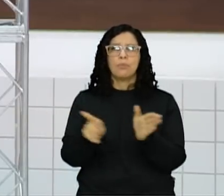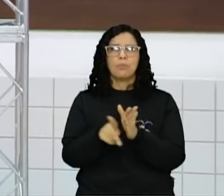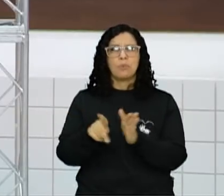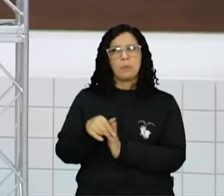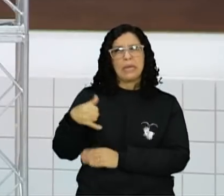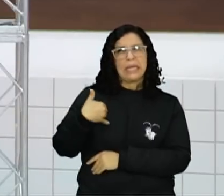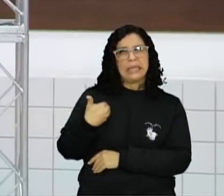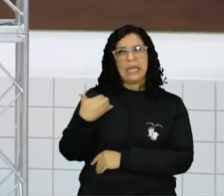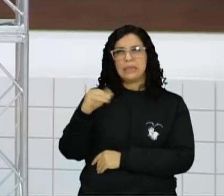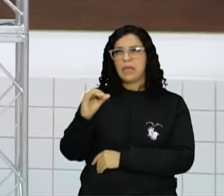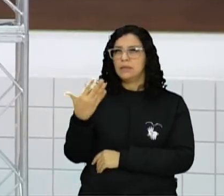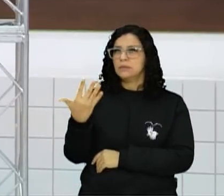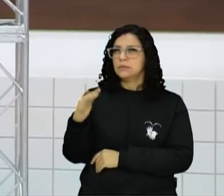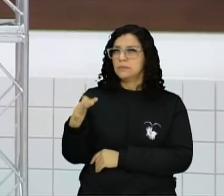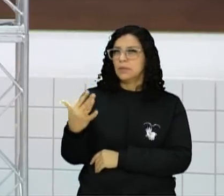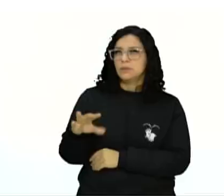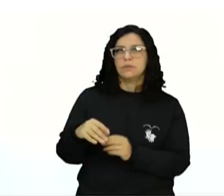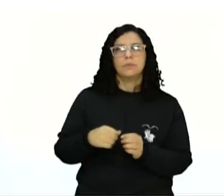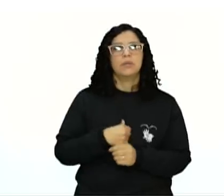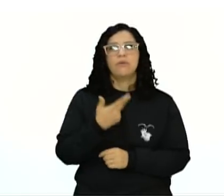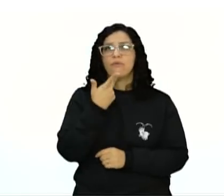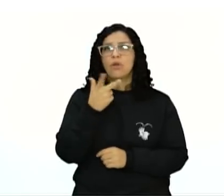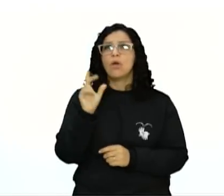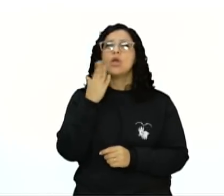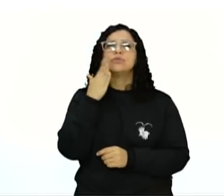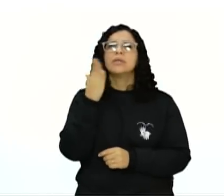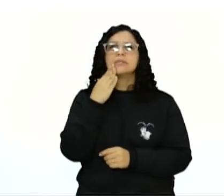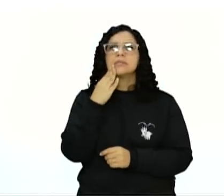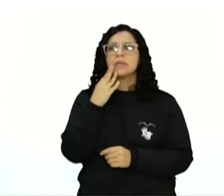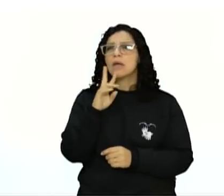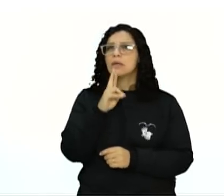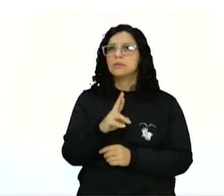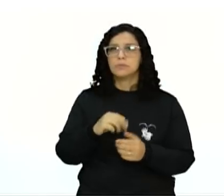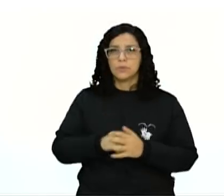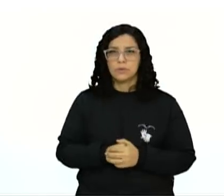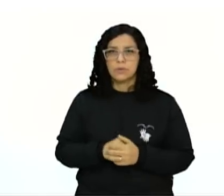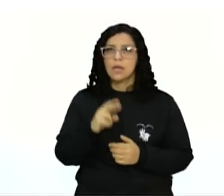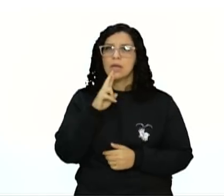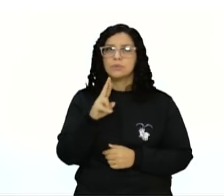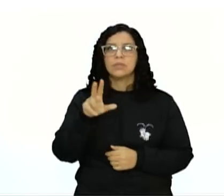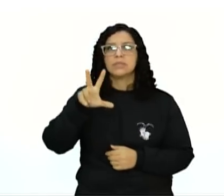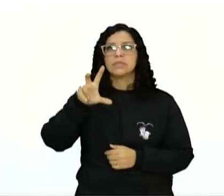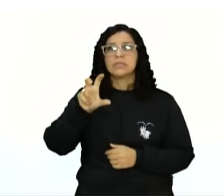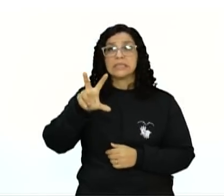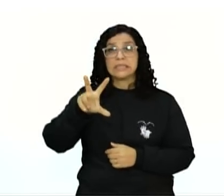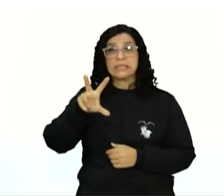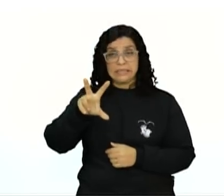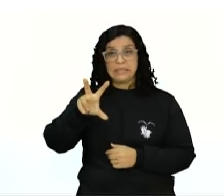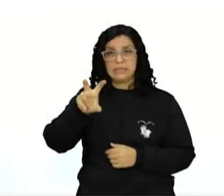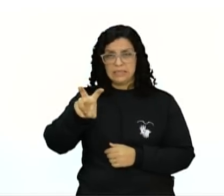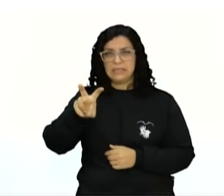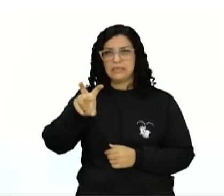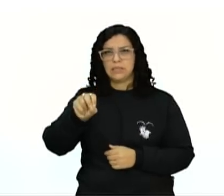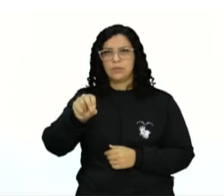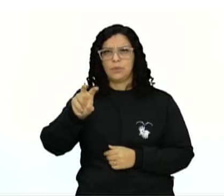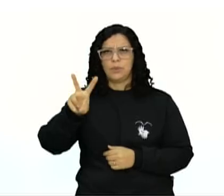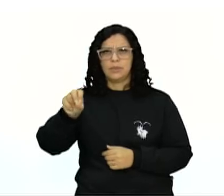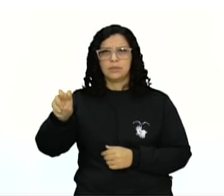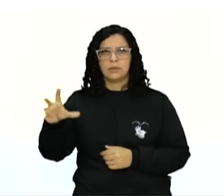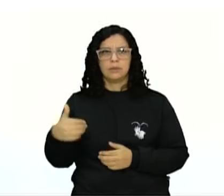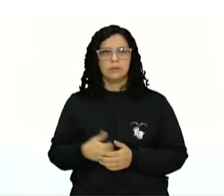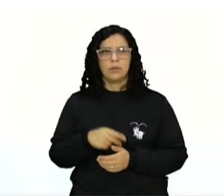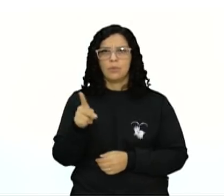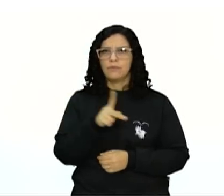seus 10 anos mais ou menos, falou, eu sei a resposta é 5.050.